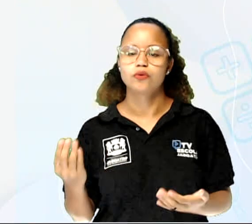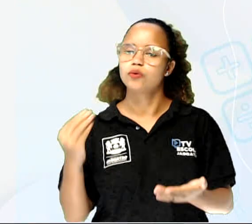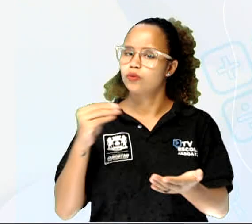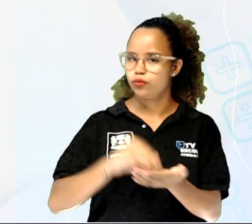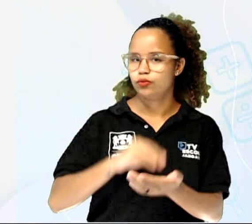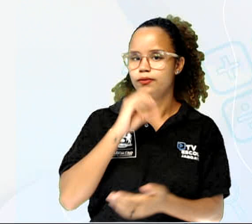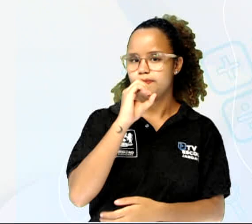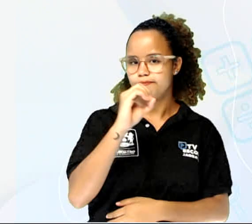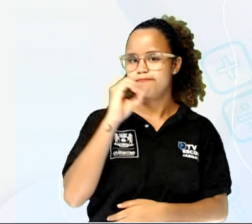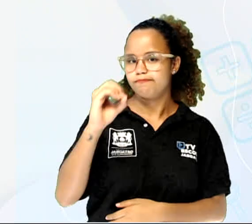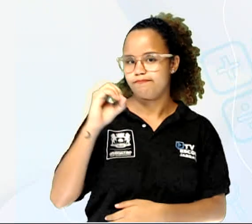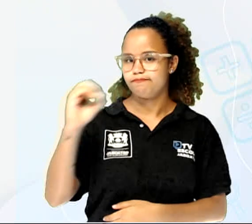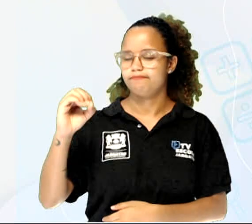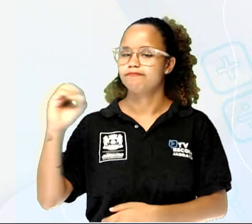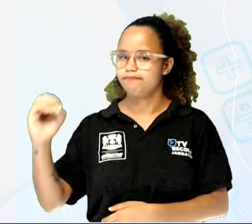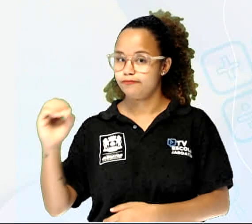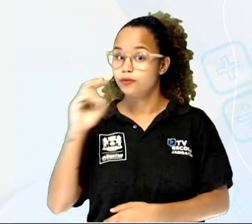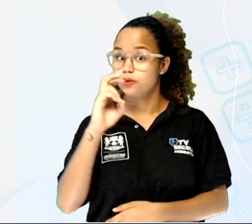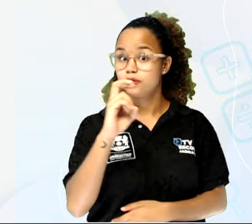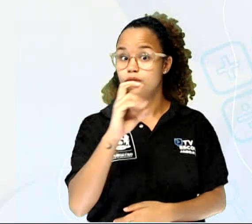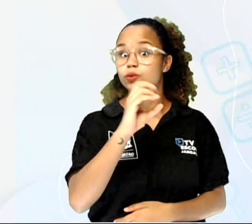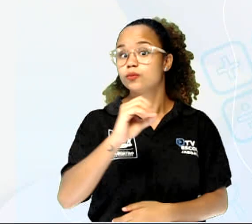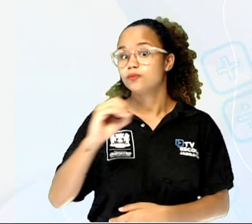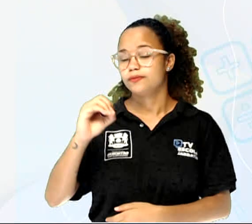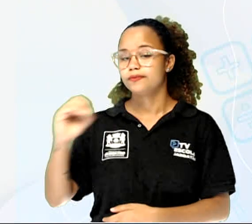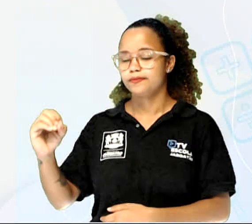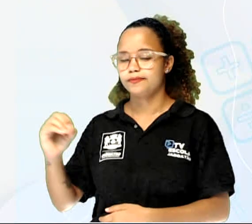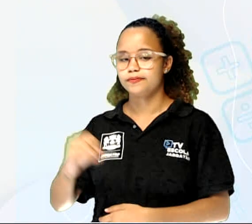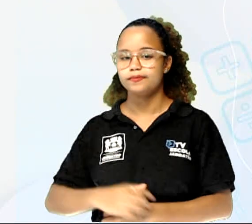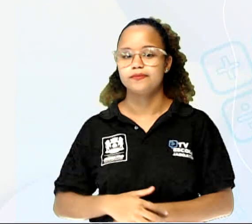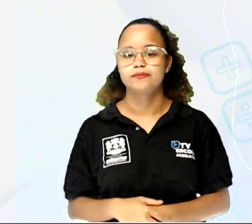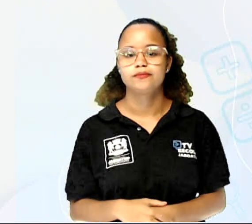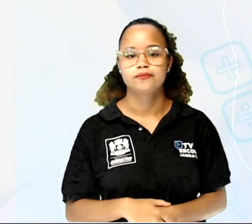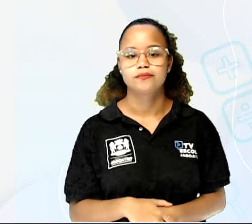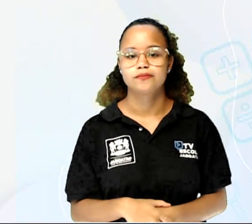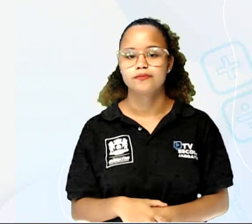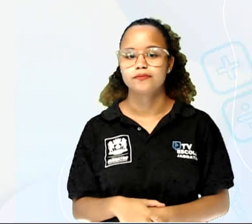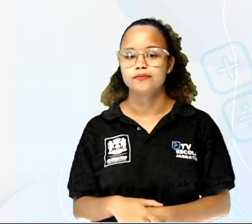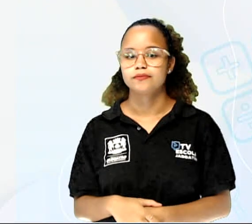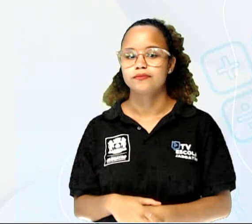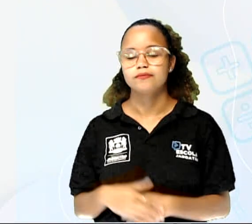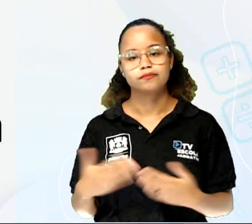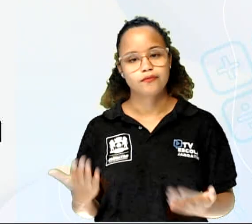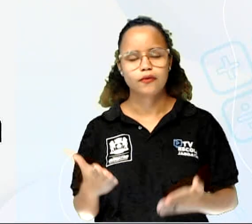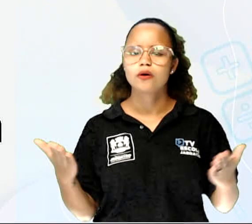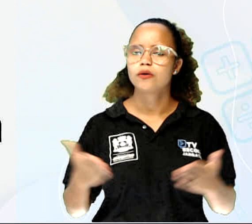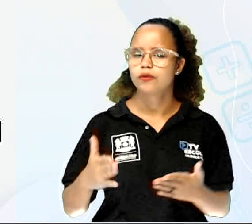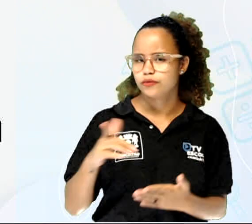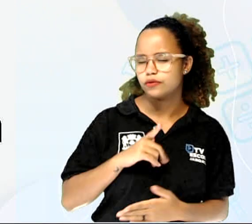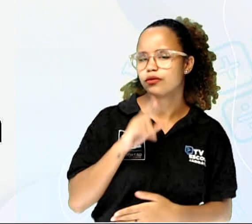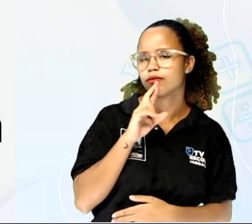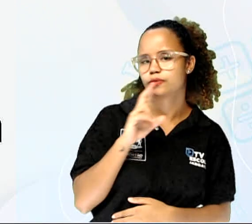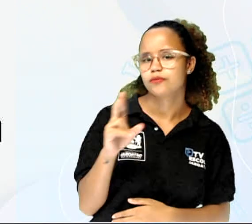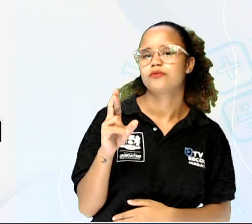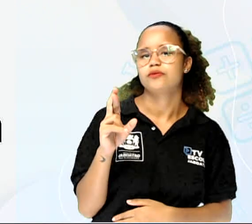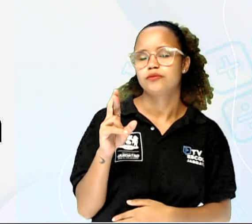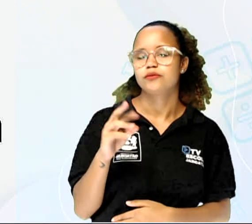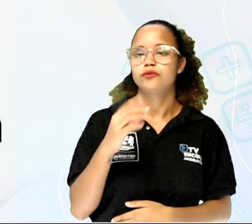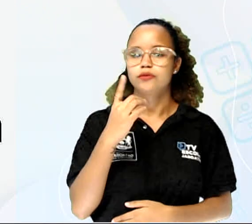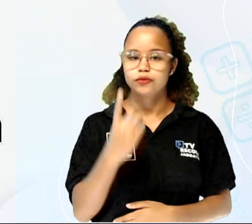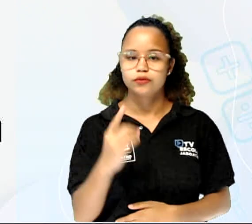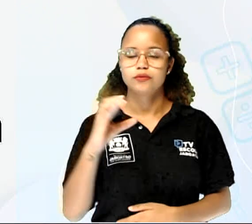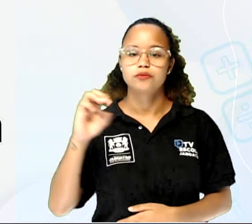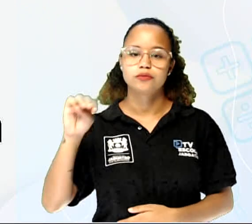0. 1, 2, 3, 4, 5. Agora nós temos 1 milhão